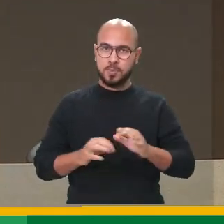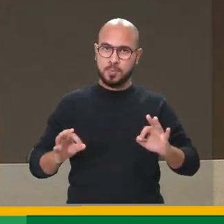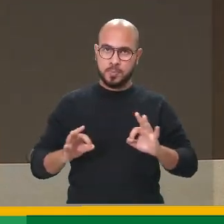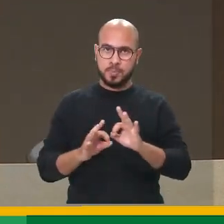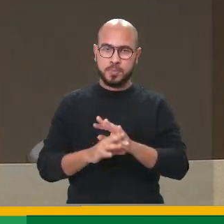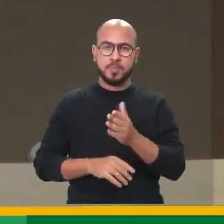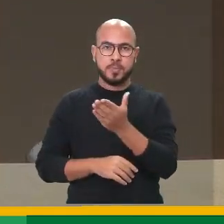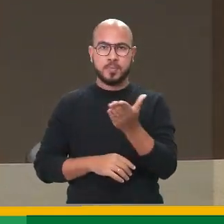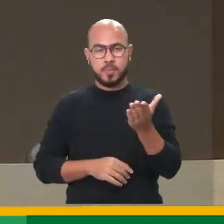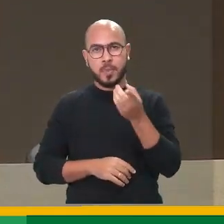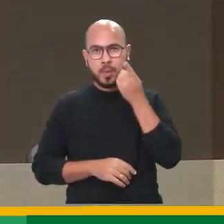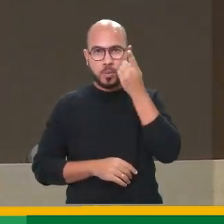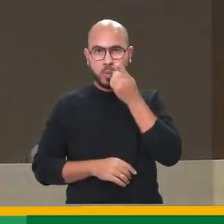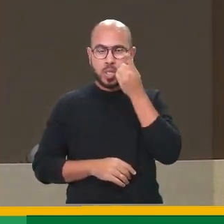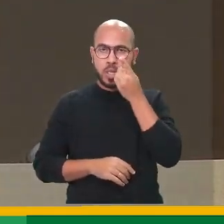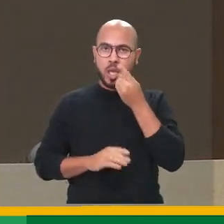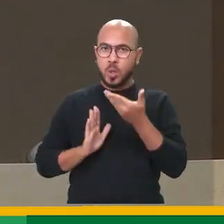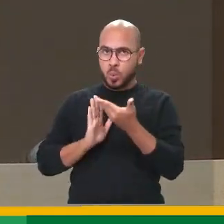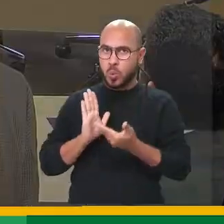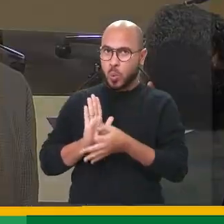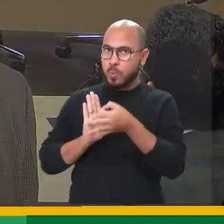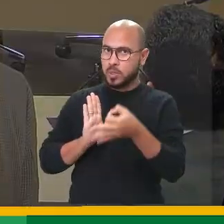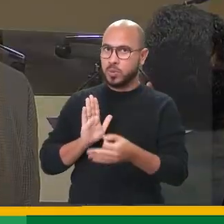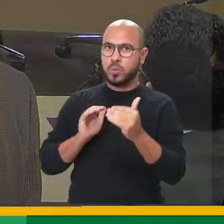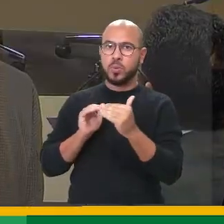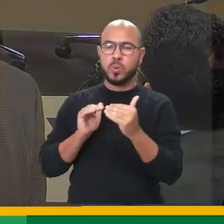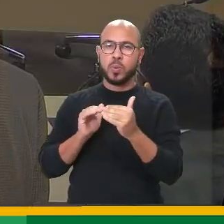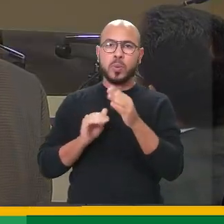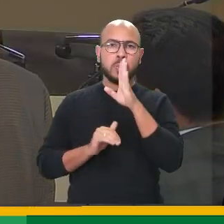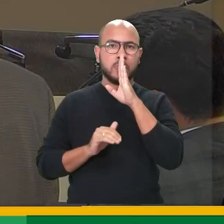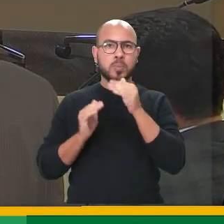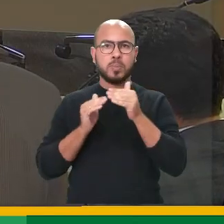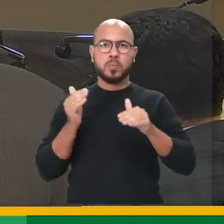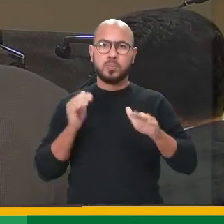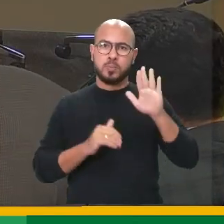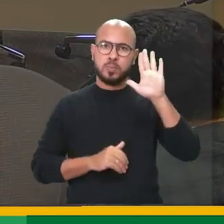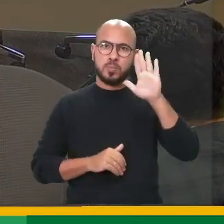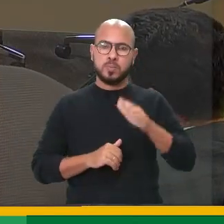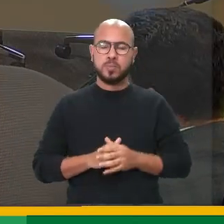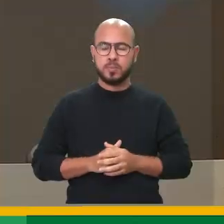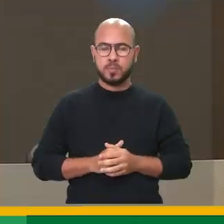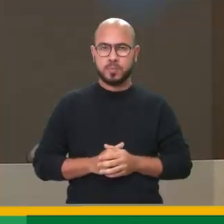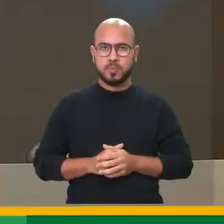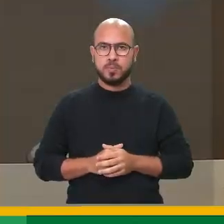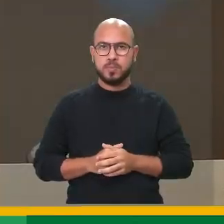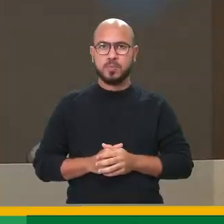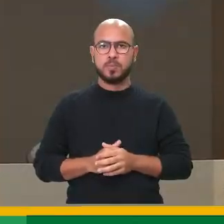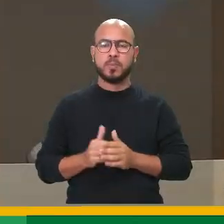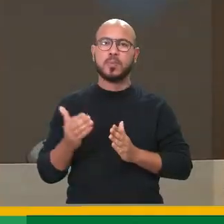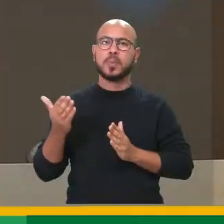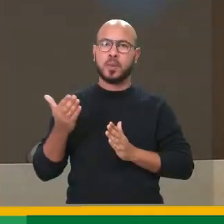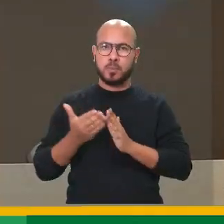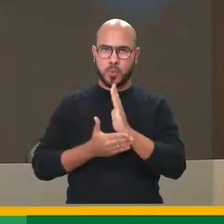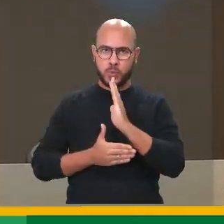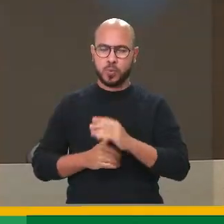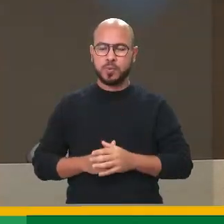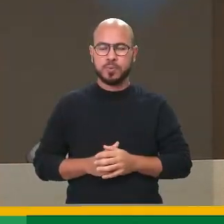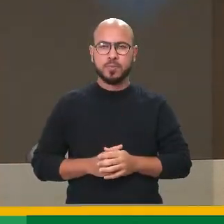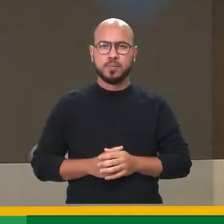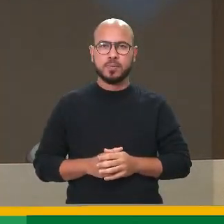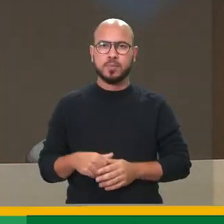deputados que concordem com o parecer do relator permane Como estão os contrários se manifestem aprovada a